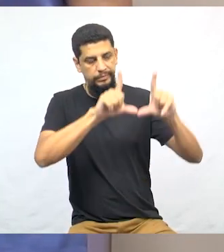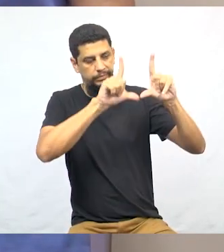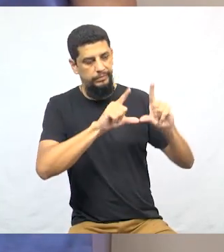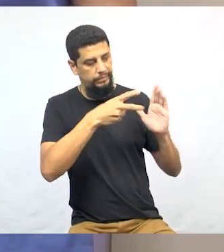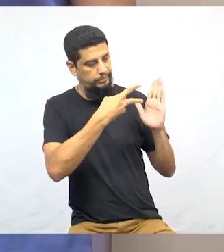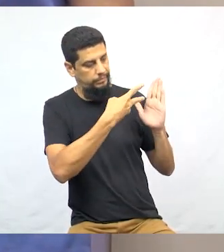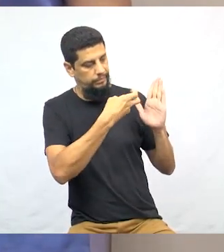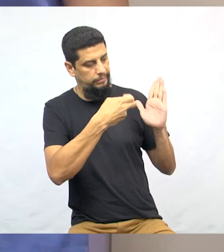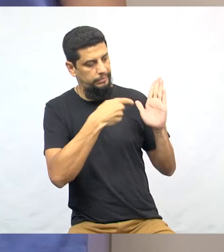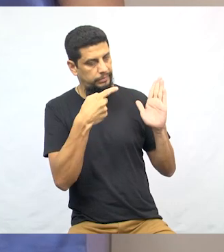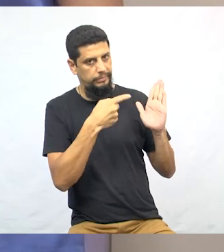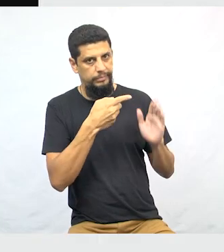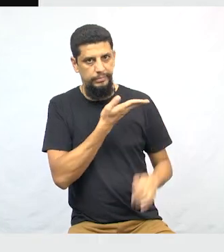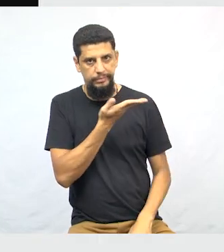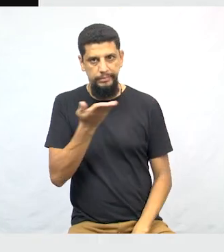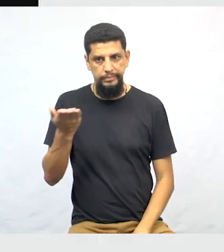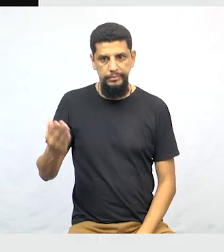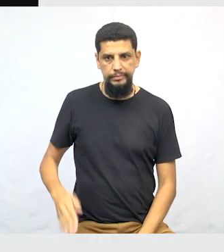na tela de vocês.